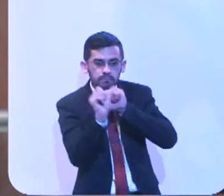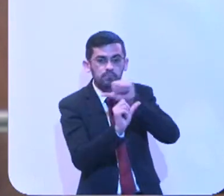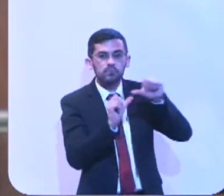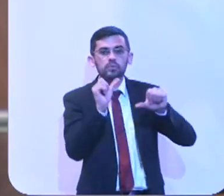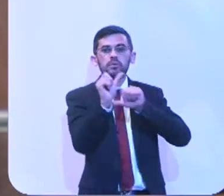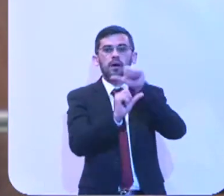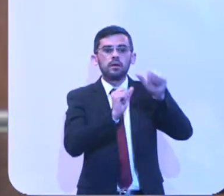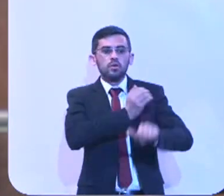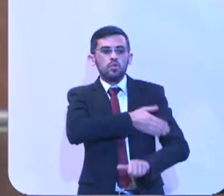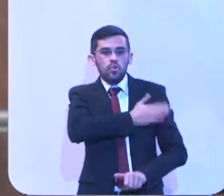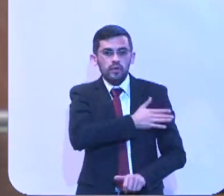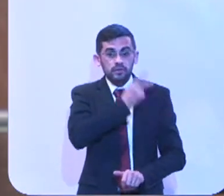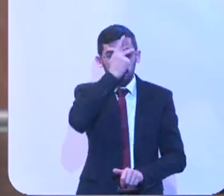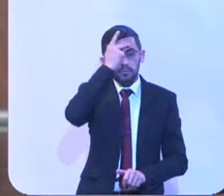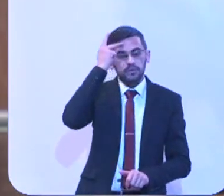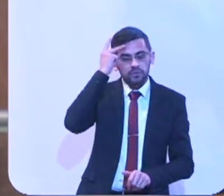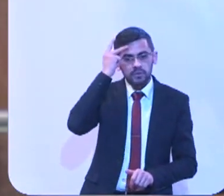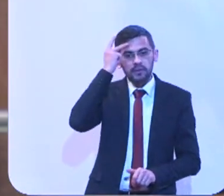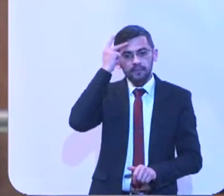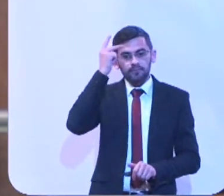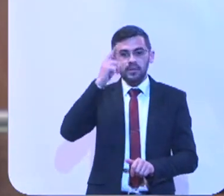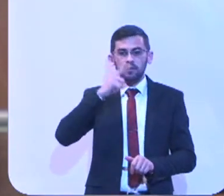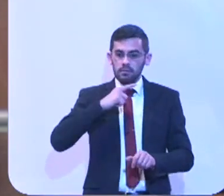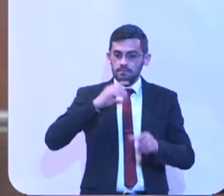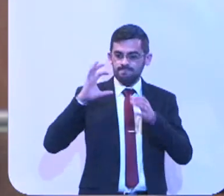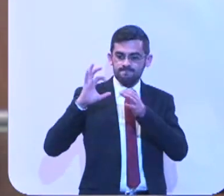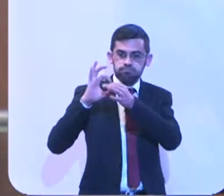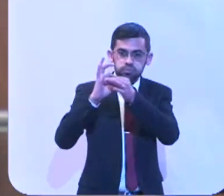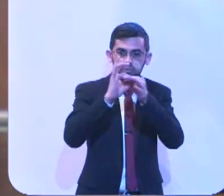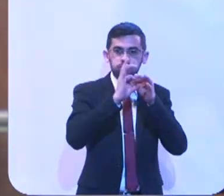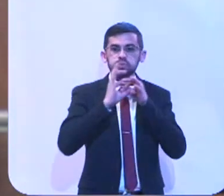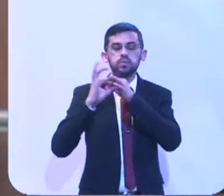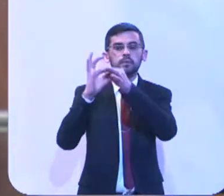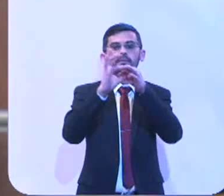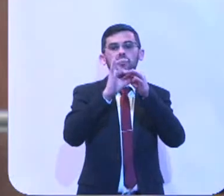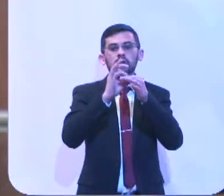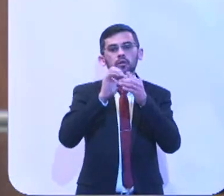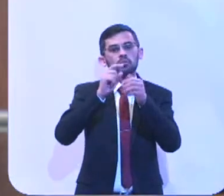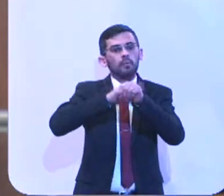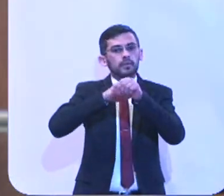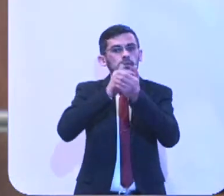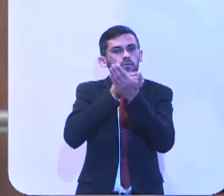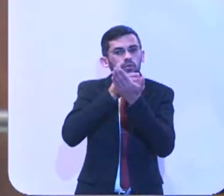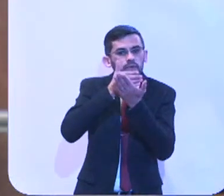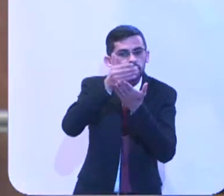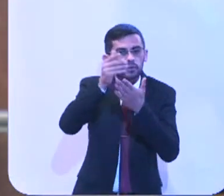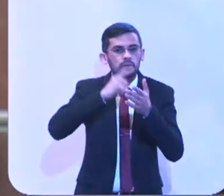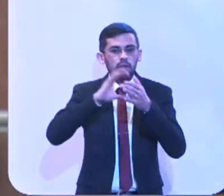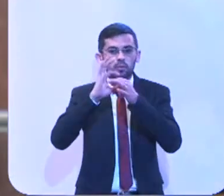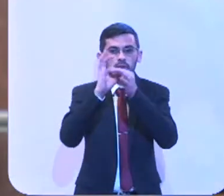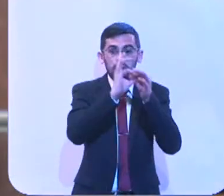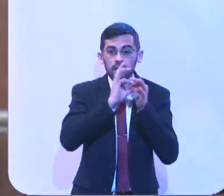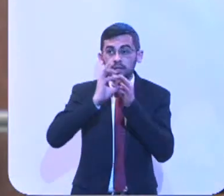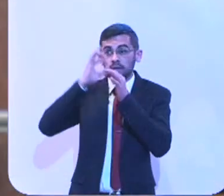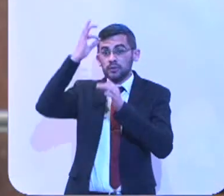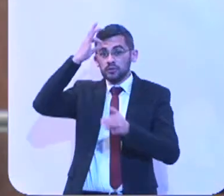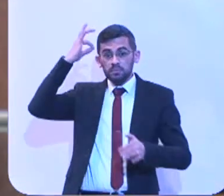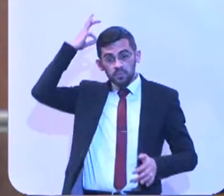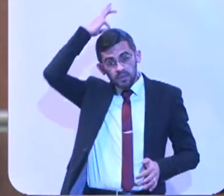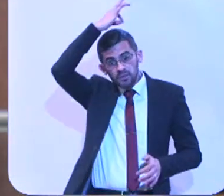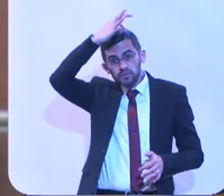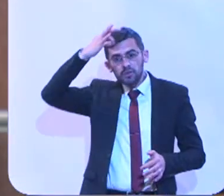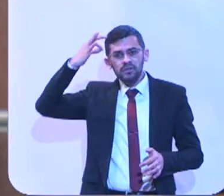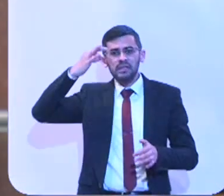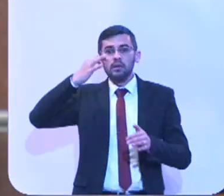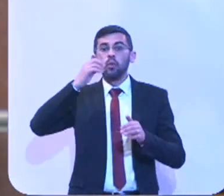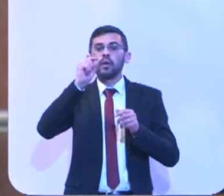igreja, para que ela viva em unidade. E quando a unidade vem, o Espírito se move através de uma reunião que